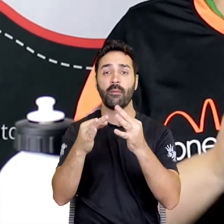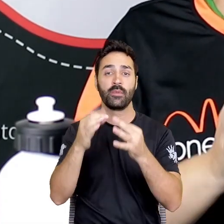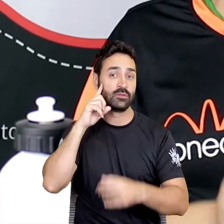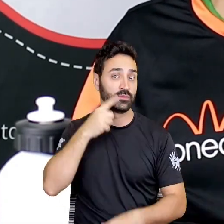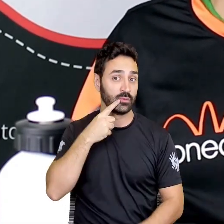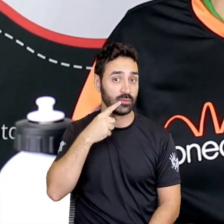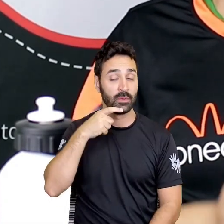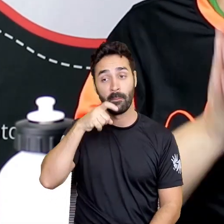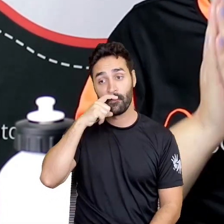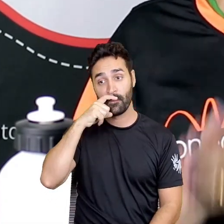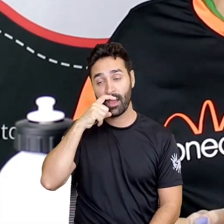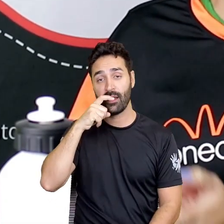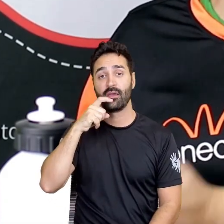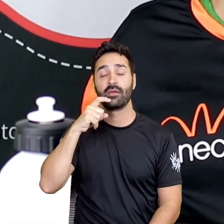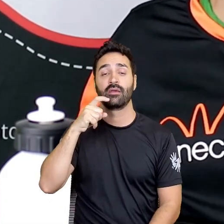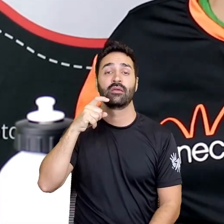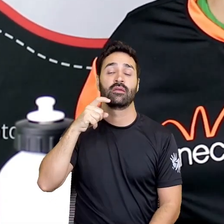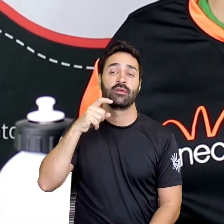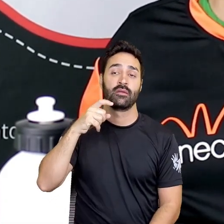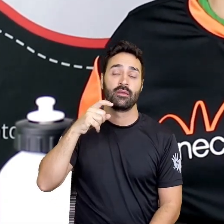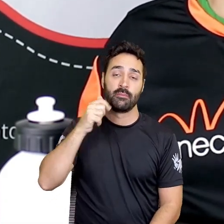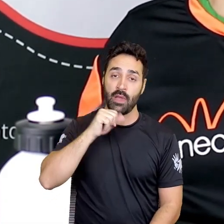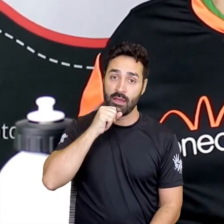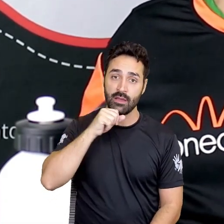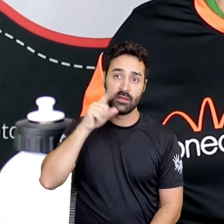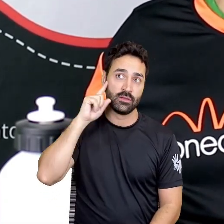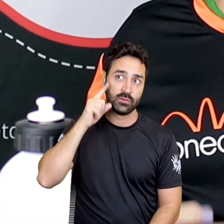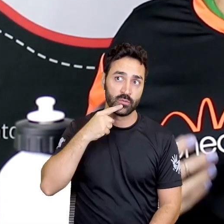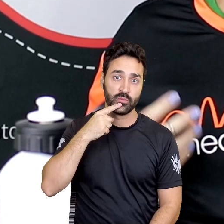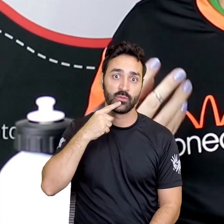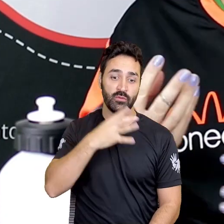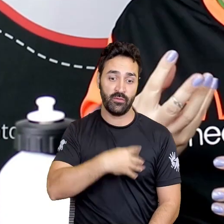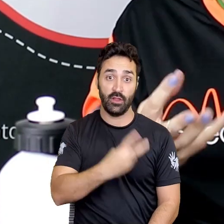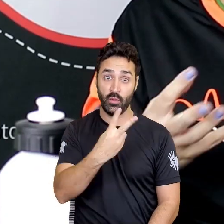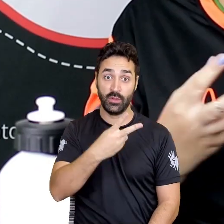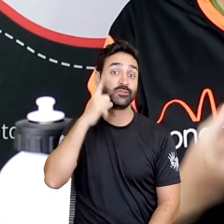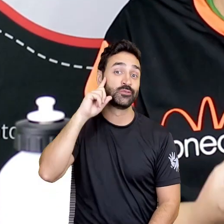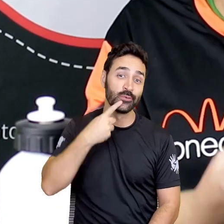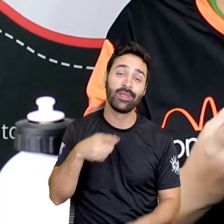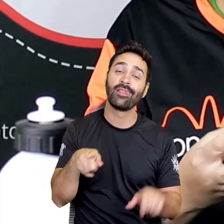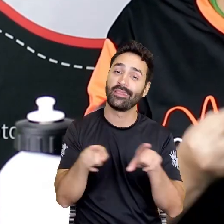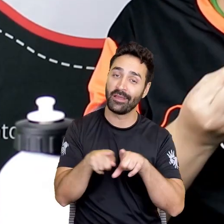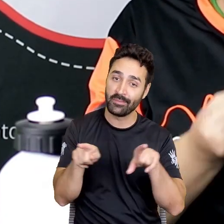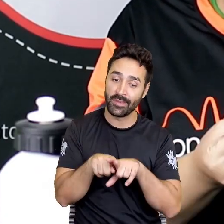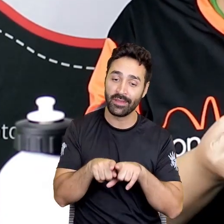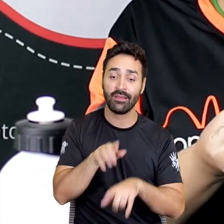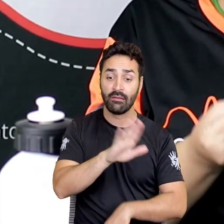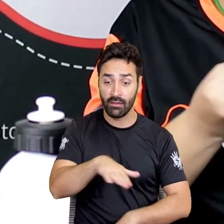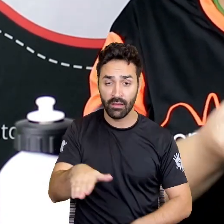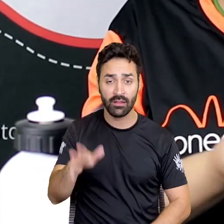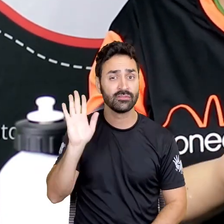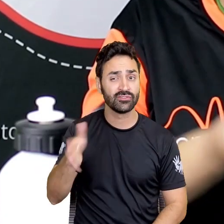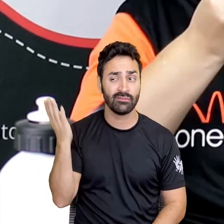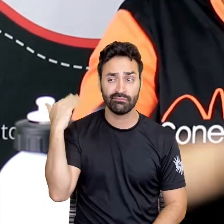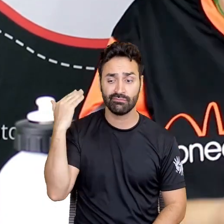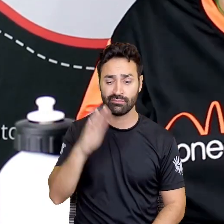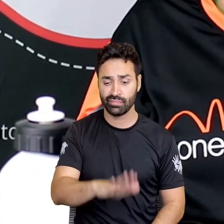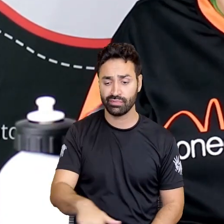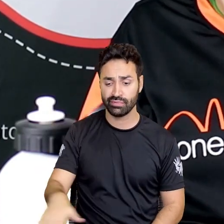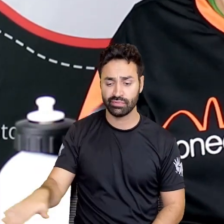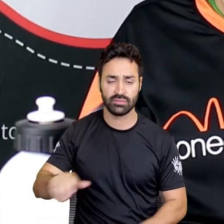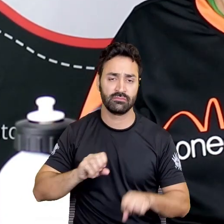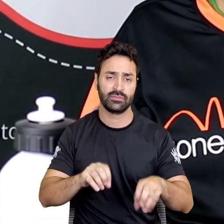eles tiveram 2 filhas que também são surdas. E aí essas crianças tiveram um estímulo da língua de sinais